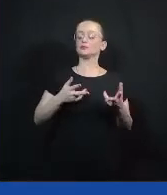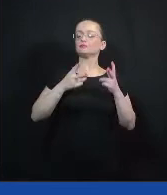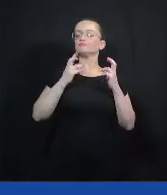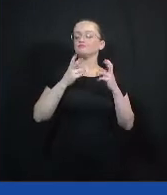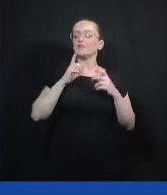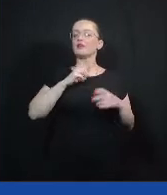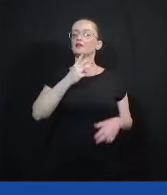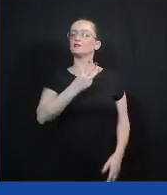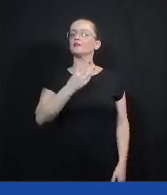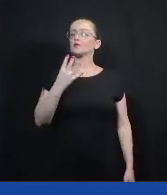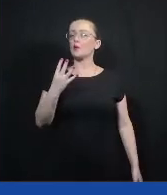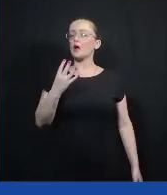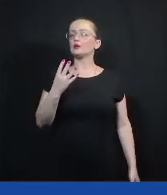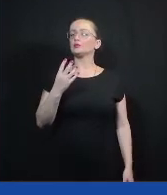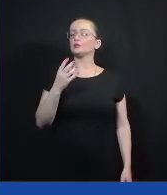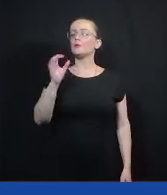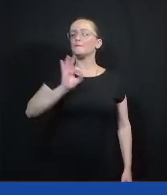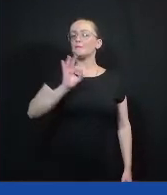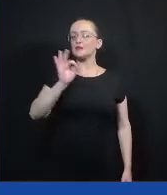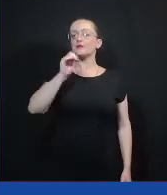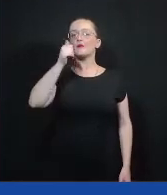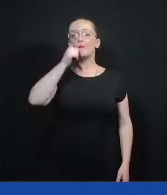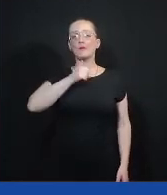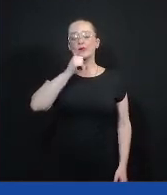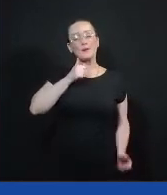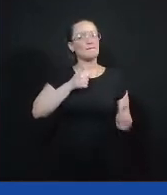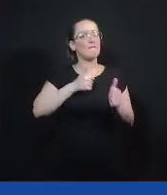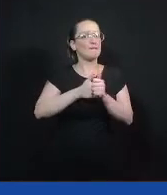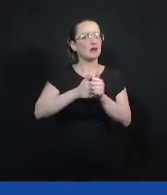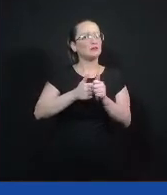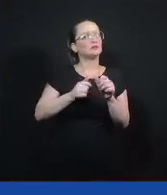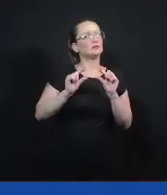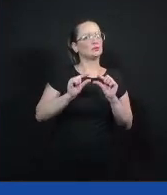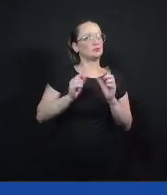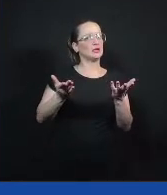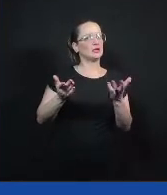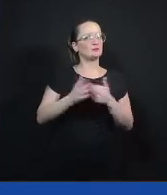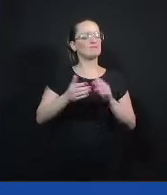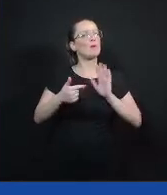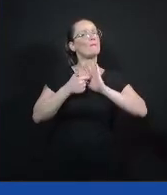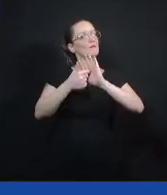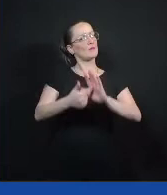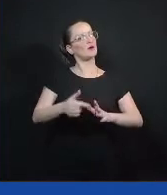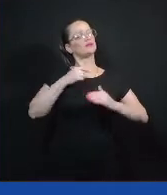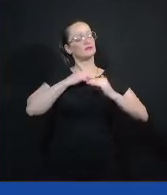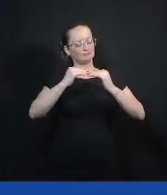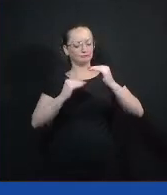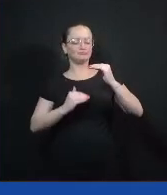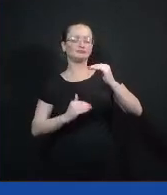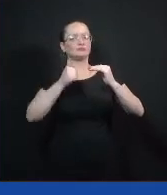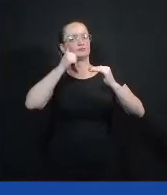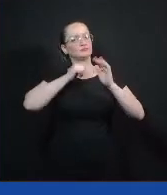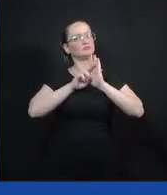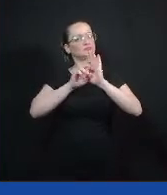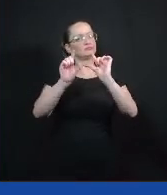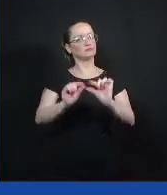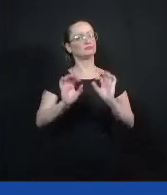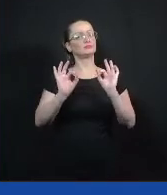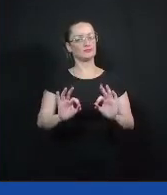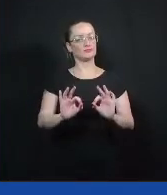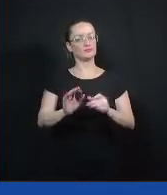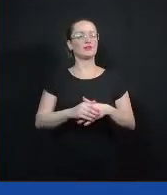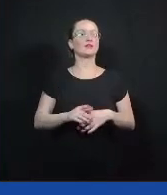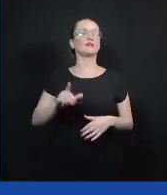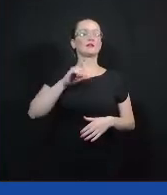esses 34% de candidaturas femininas então ainda está muito próximo, o que mostra ainda a grande subrepresentação das mulheres, tanto em termos